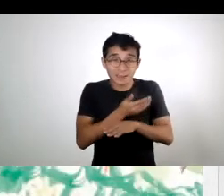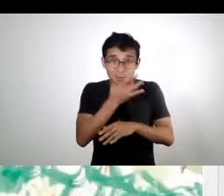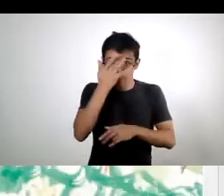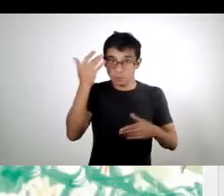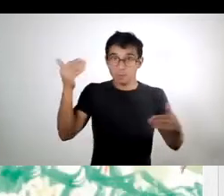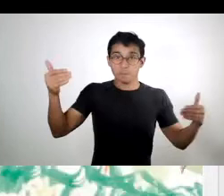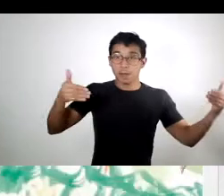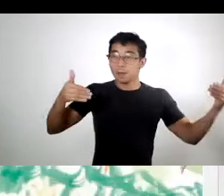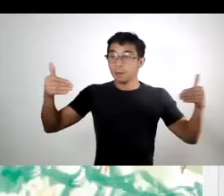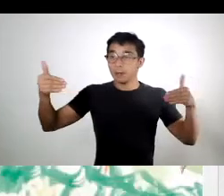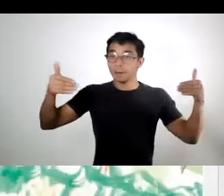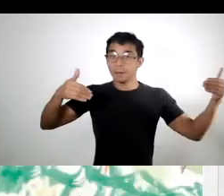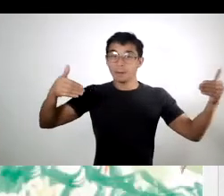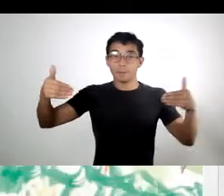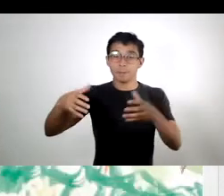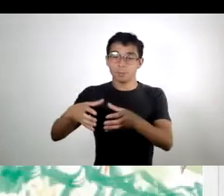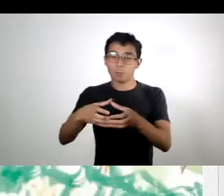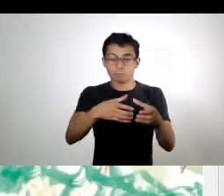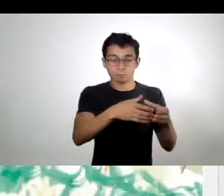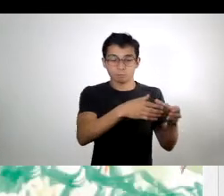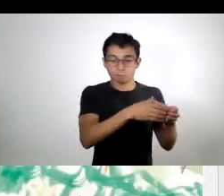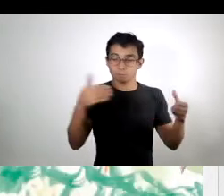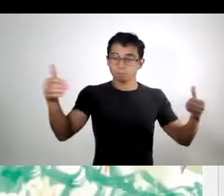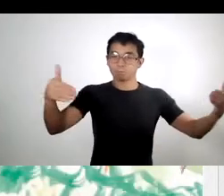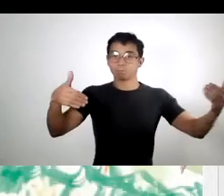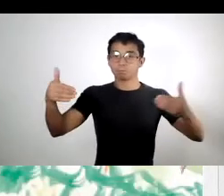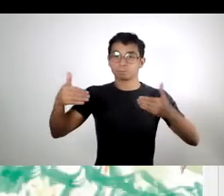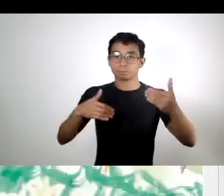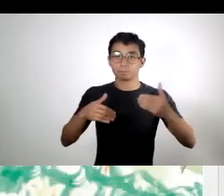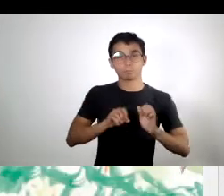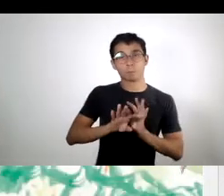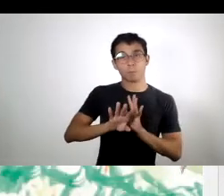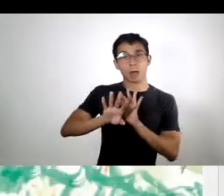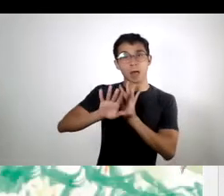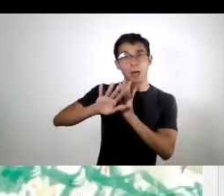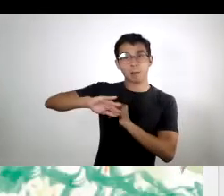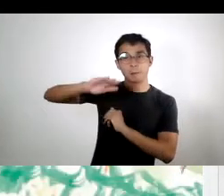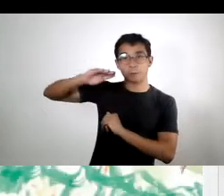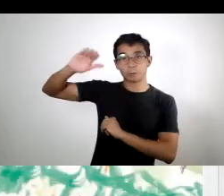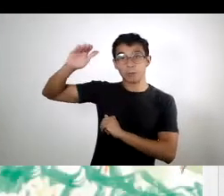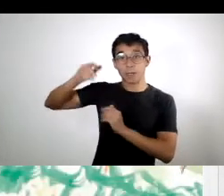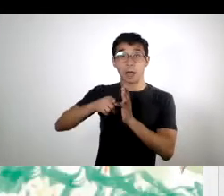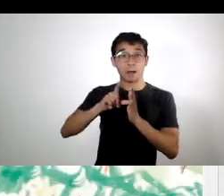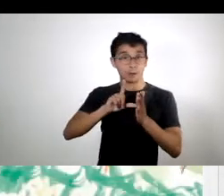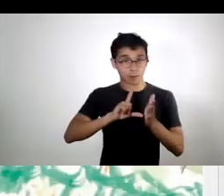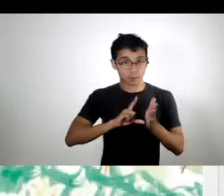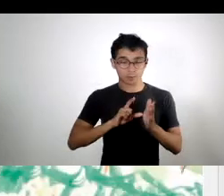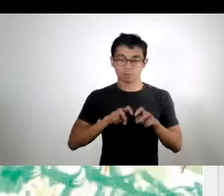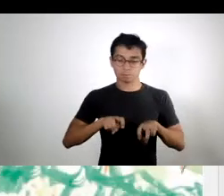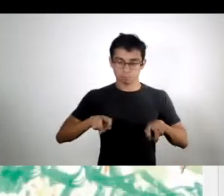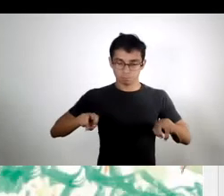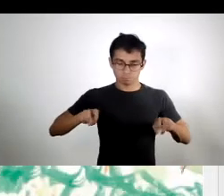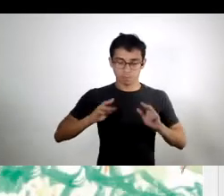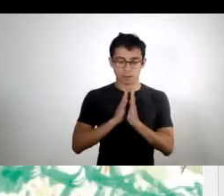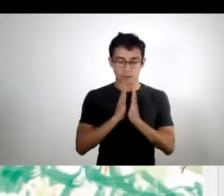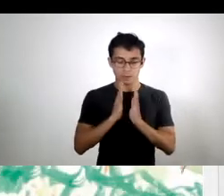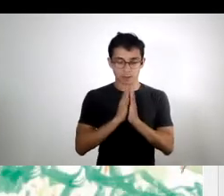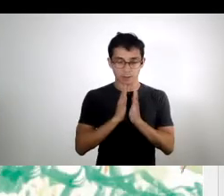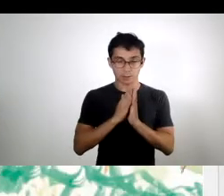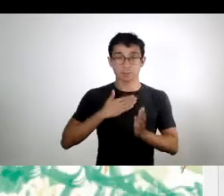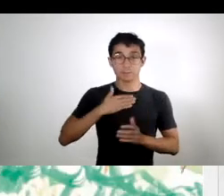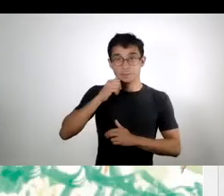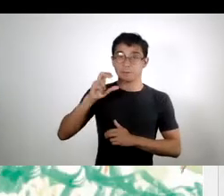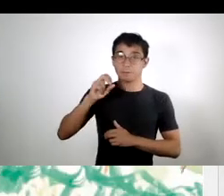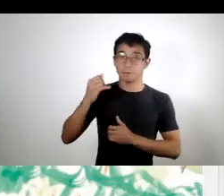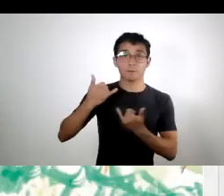várias comunidades. Antes de subir o morro, fizeram as rezas. Como dizia minha avó, tradição, ninguém vai para a roça sem